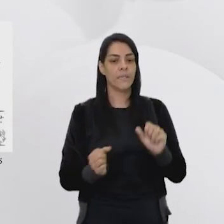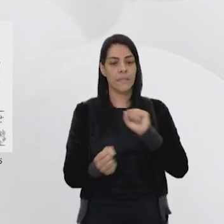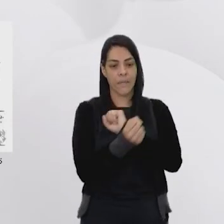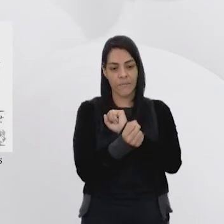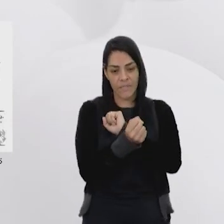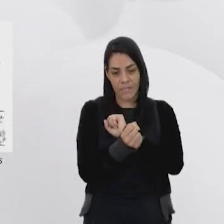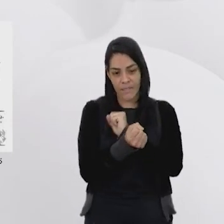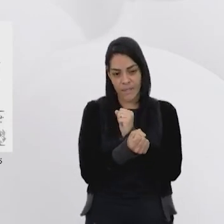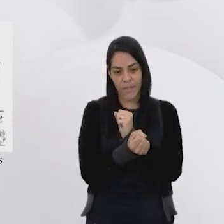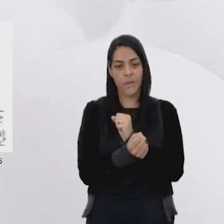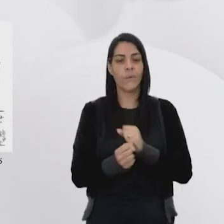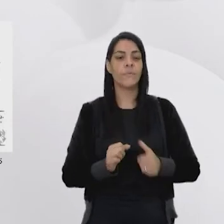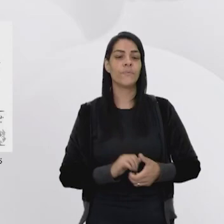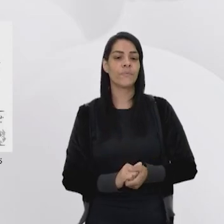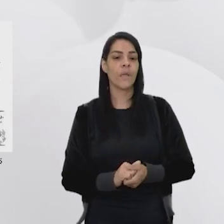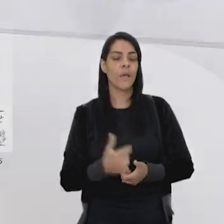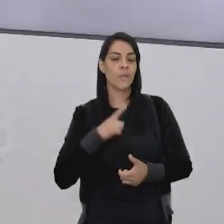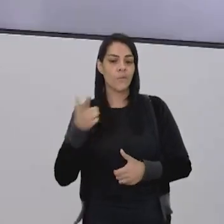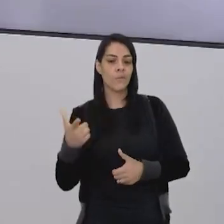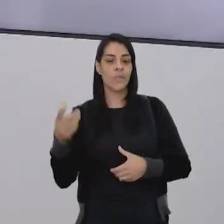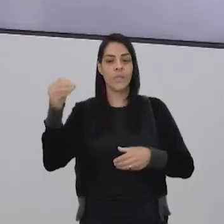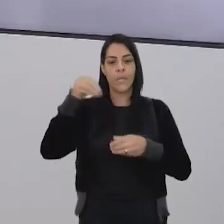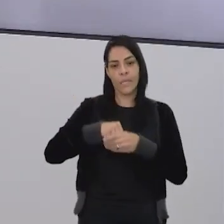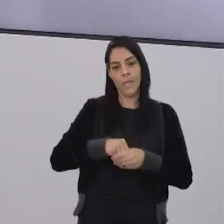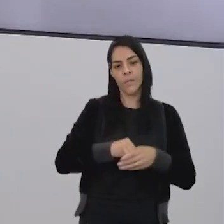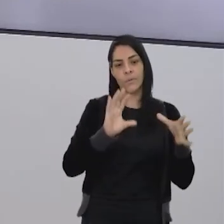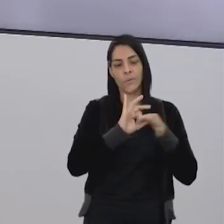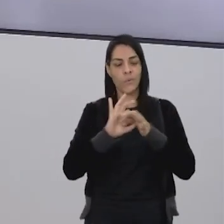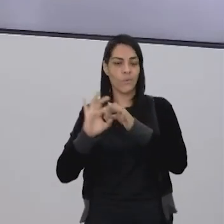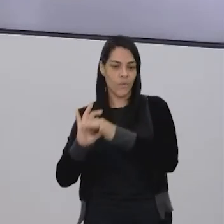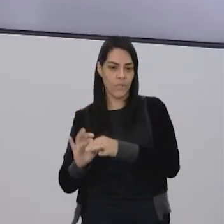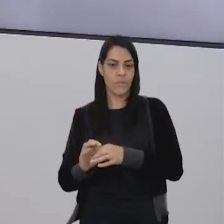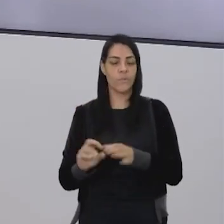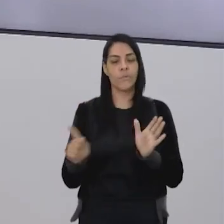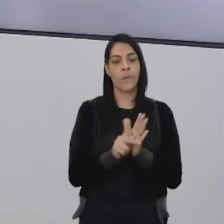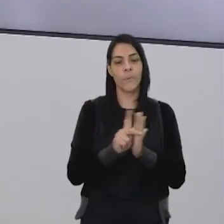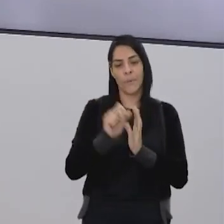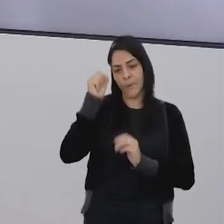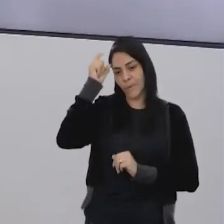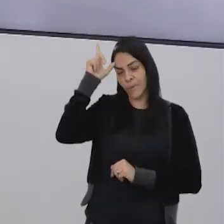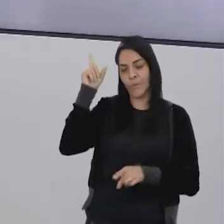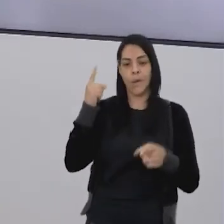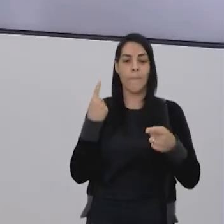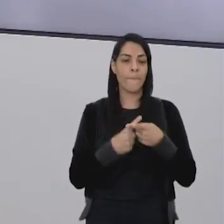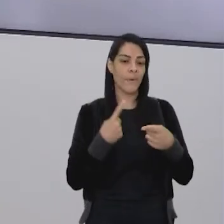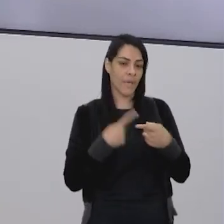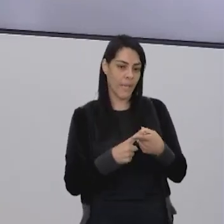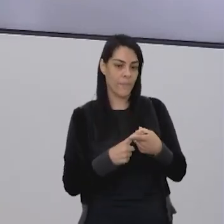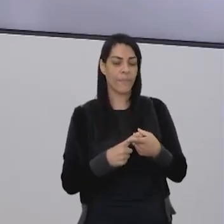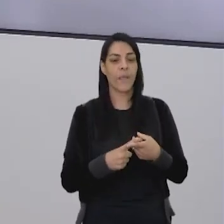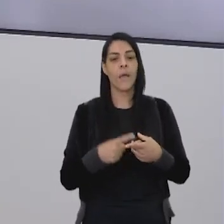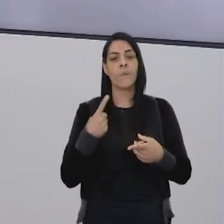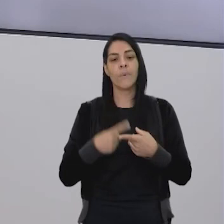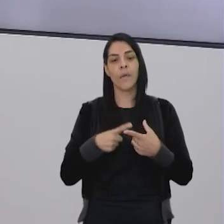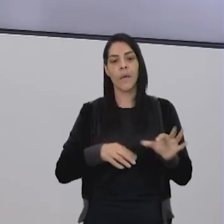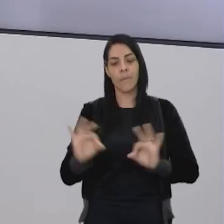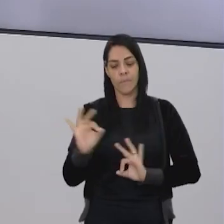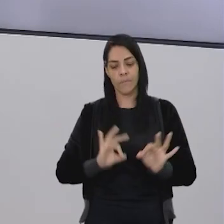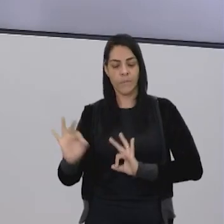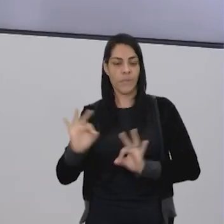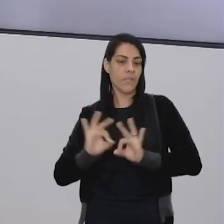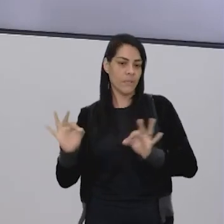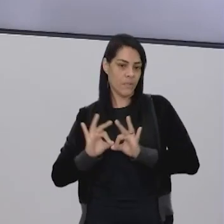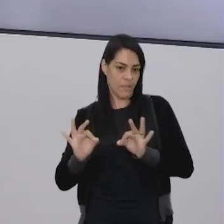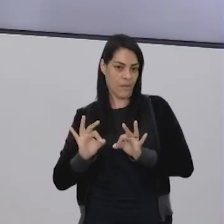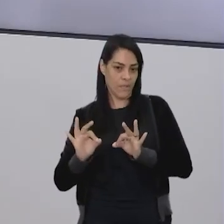escravização, elas não estariam dentro desse contexto de cultura. Por quê? Porque a produção delas